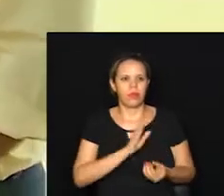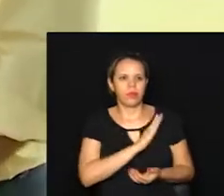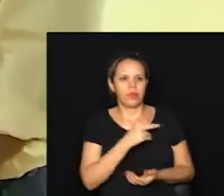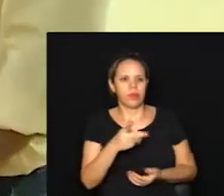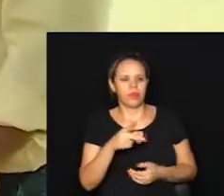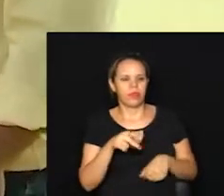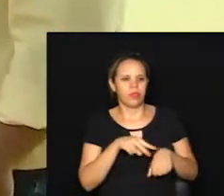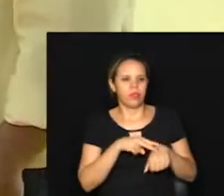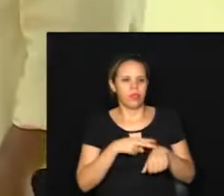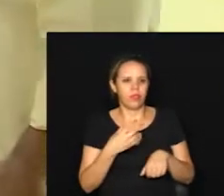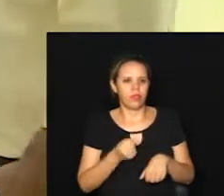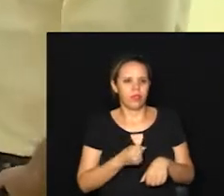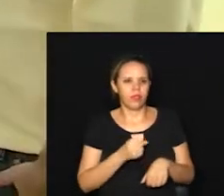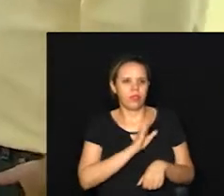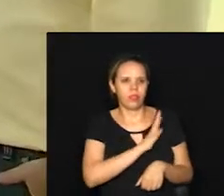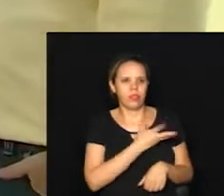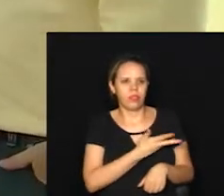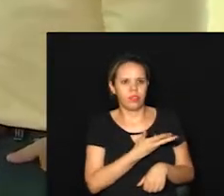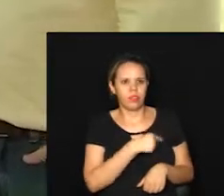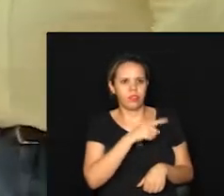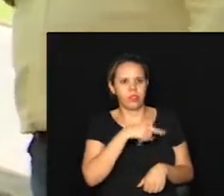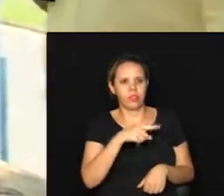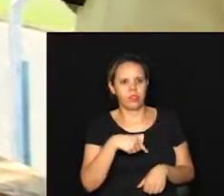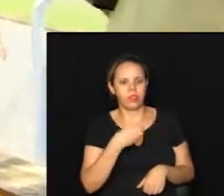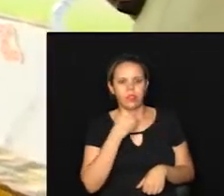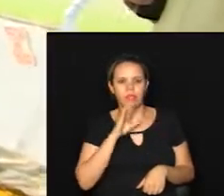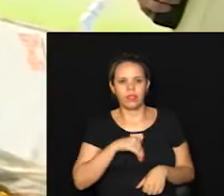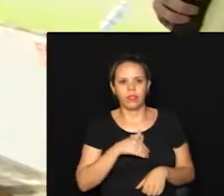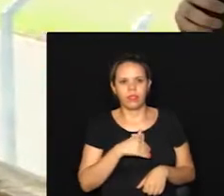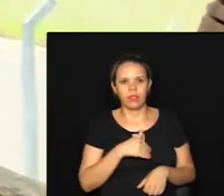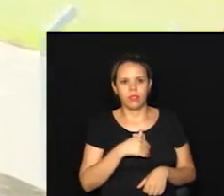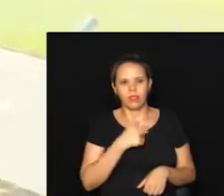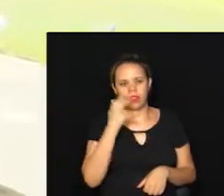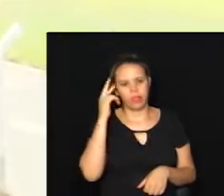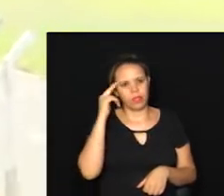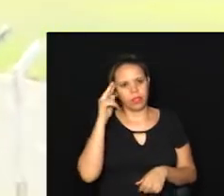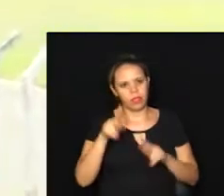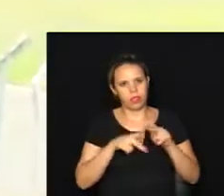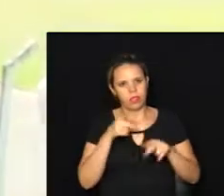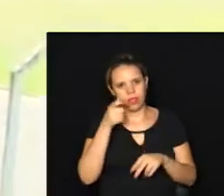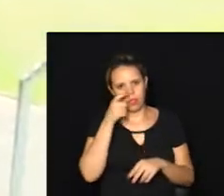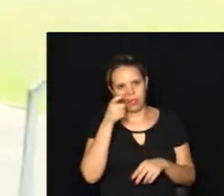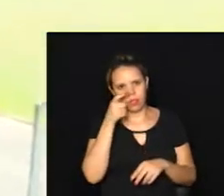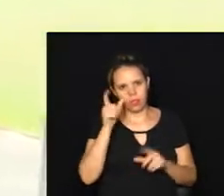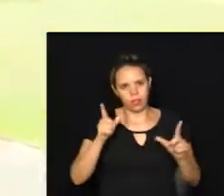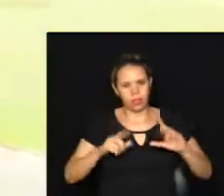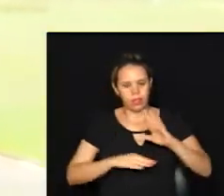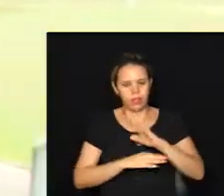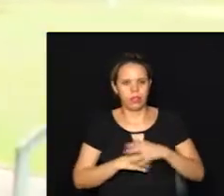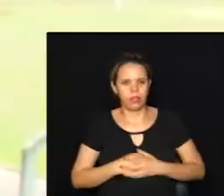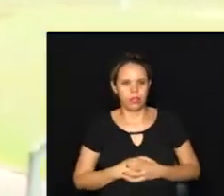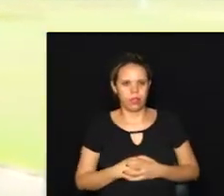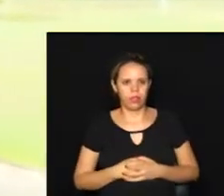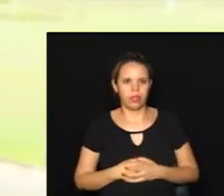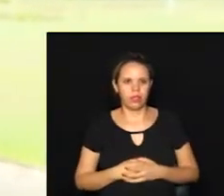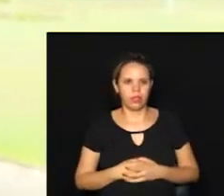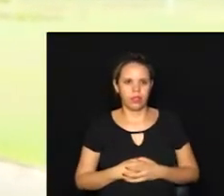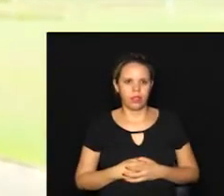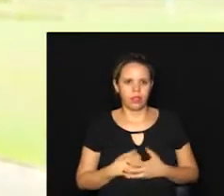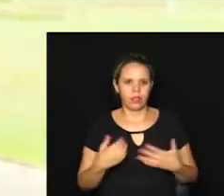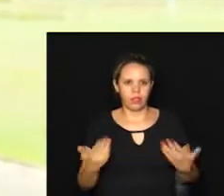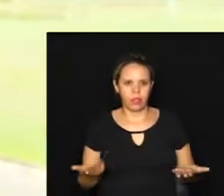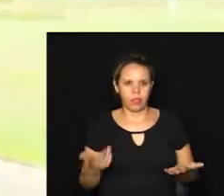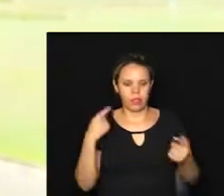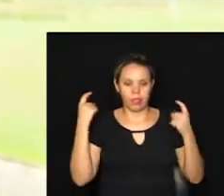verde e branco aí, batendo mais forte? Tudo bem, boa tarde, André, boa tarde aos espectadores da TV Câmara. Eu